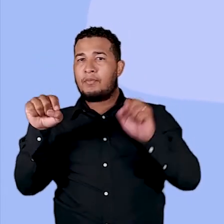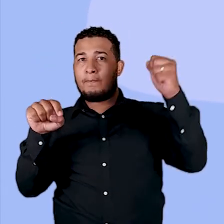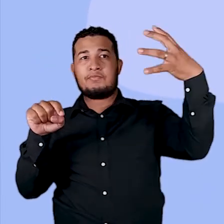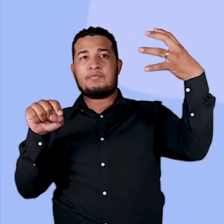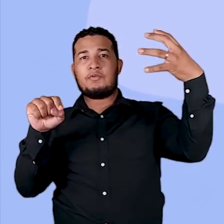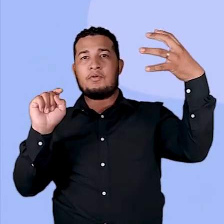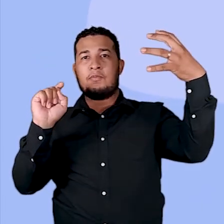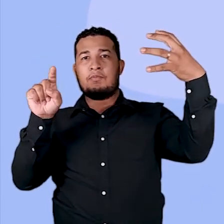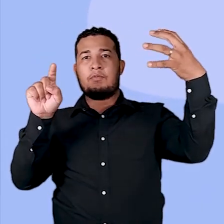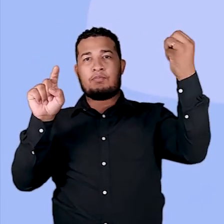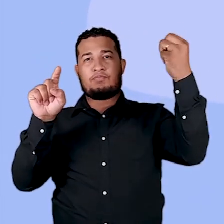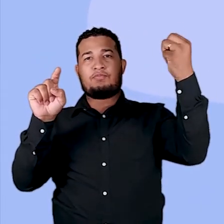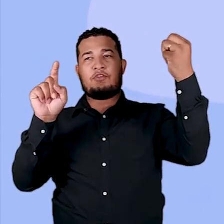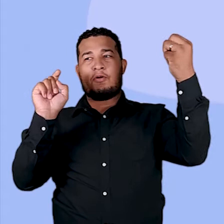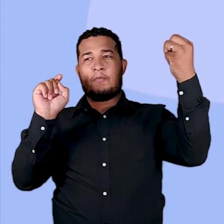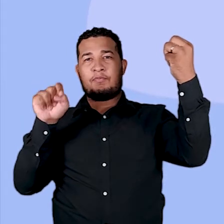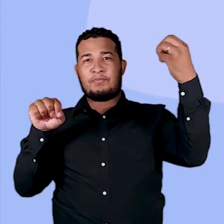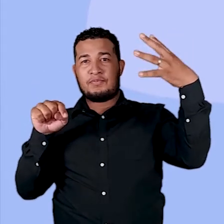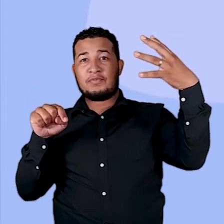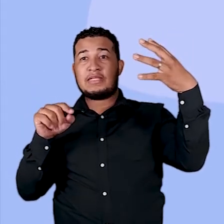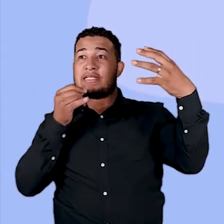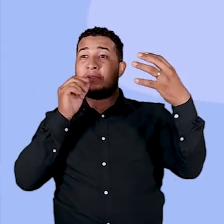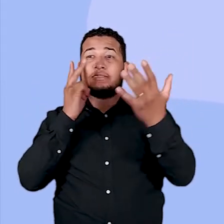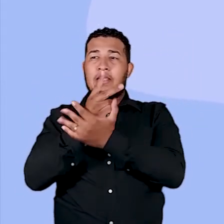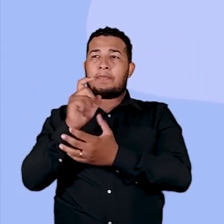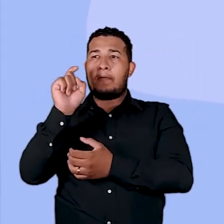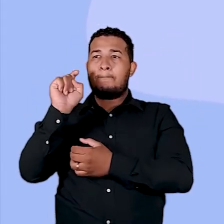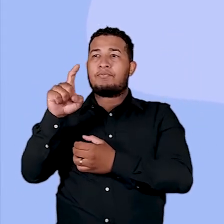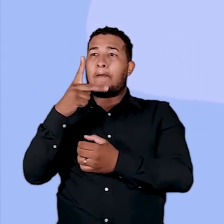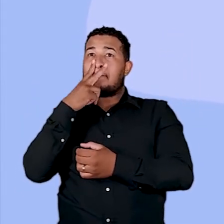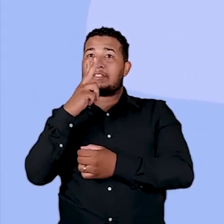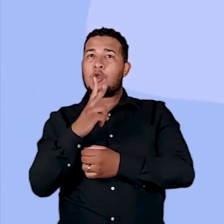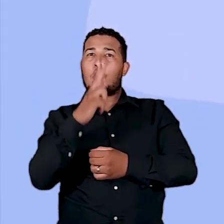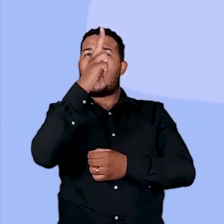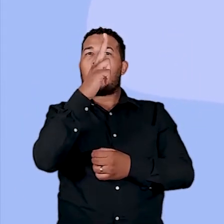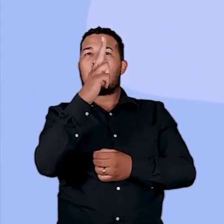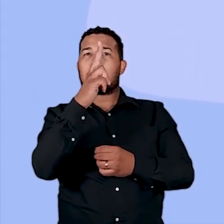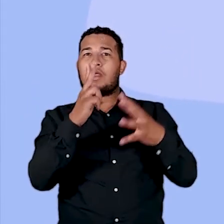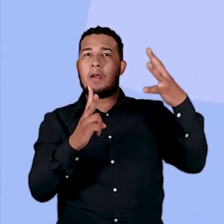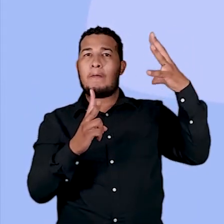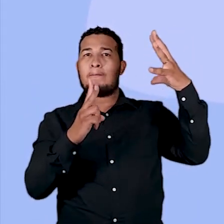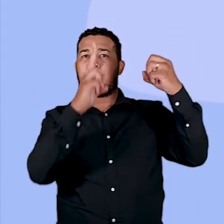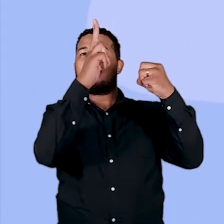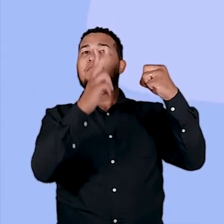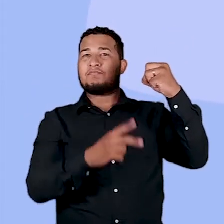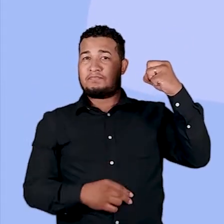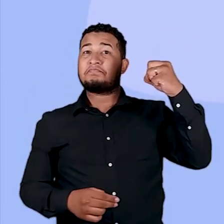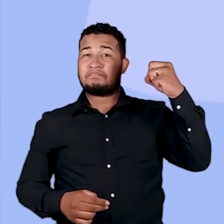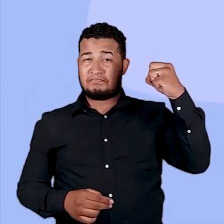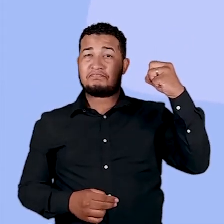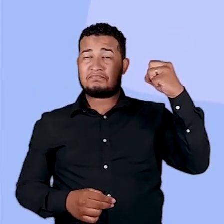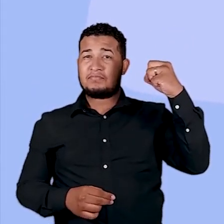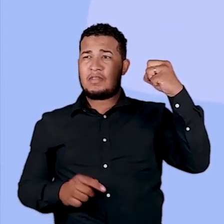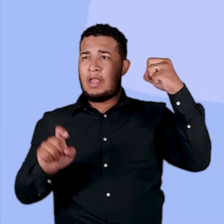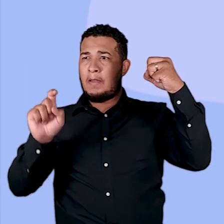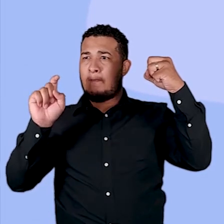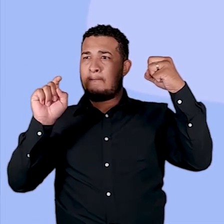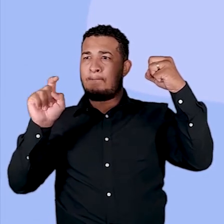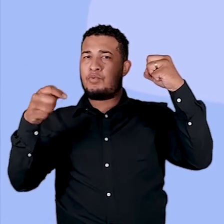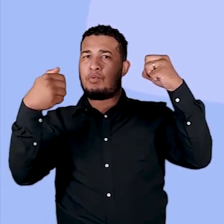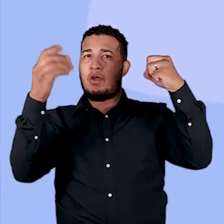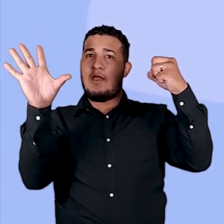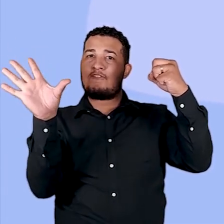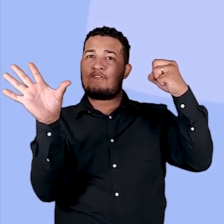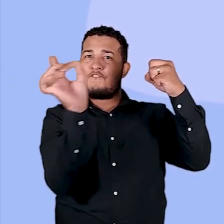Toda vez que a gente clica no interruptor na parede, a gente interrompe esse circuito e faz com que a nossa lâmpada, por exemplo, apague,